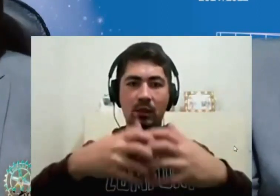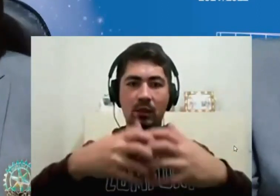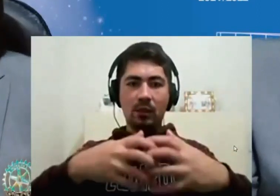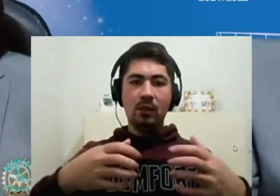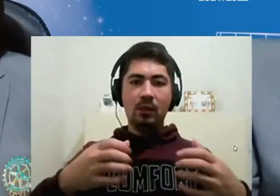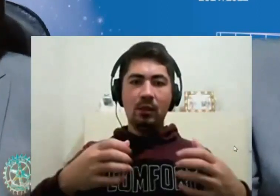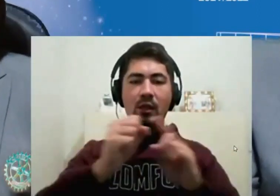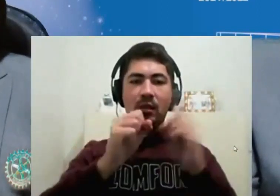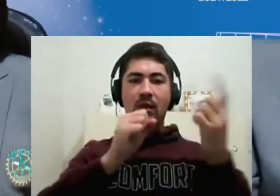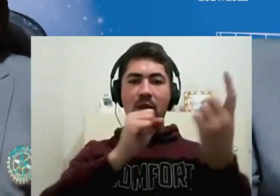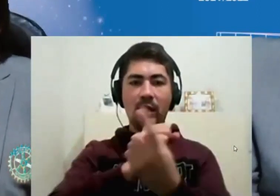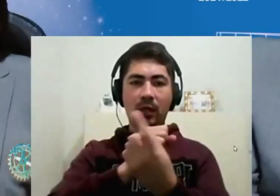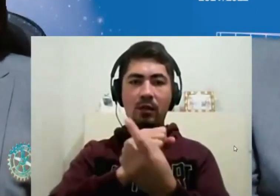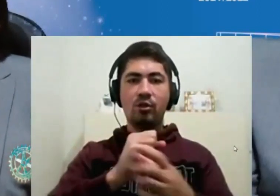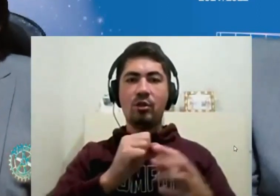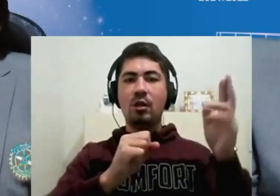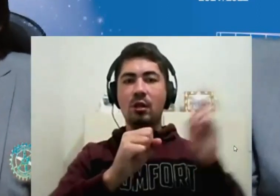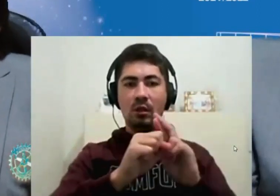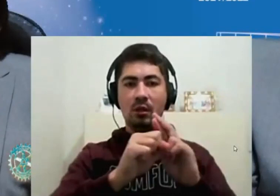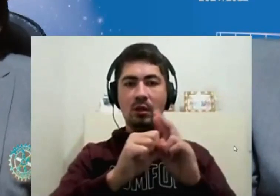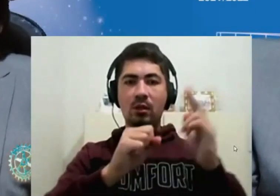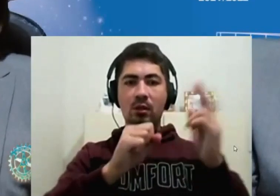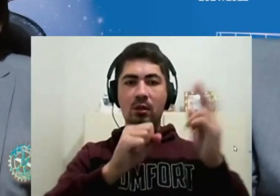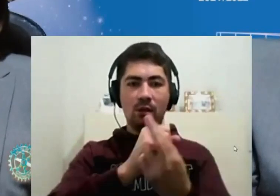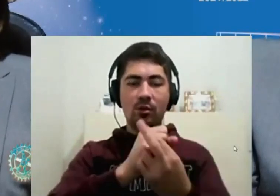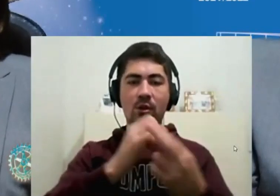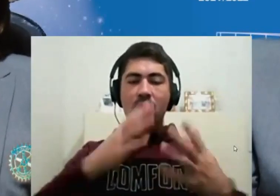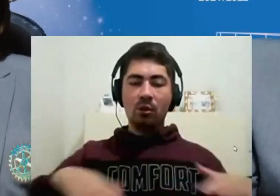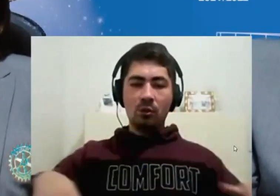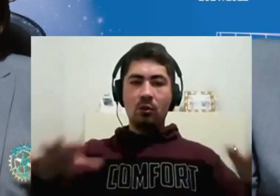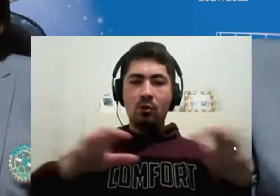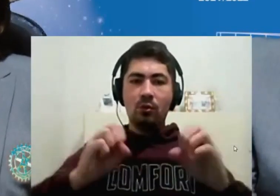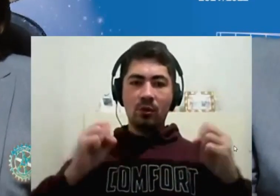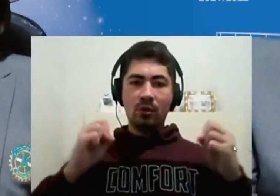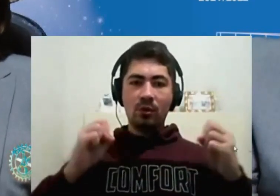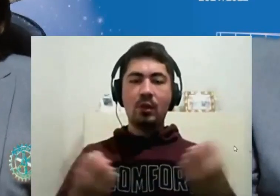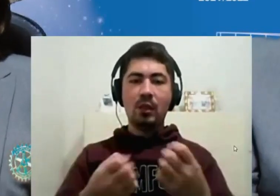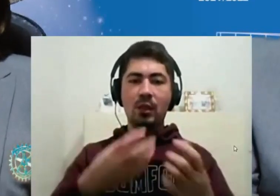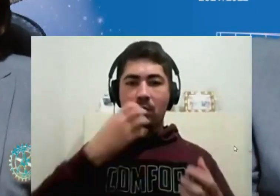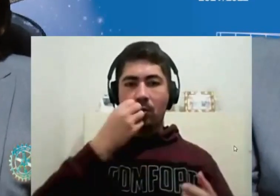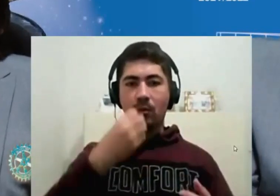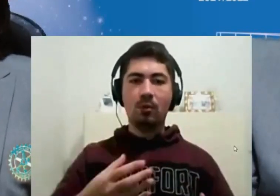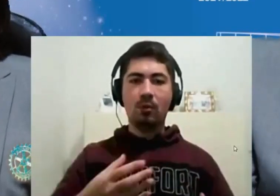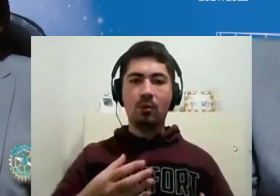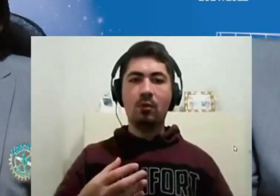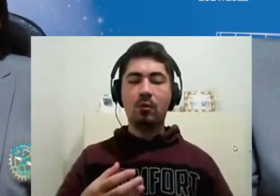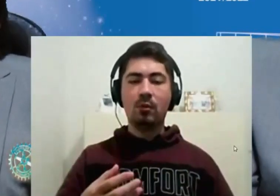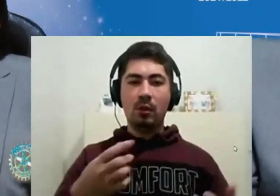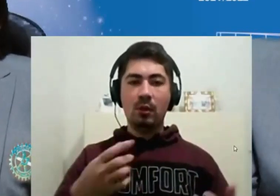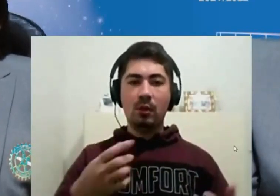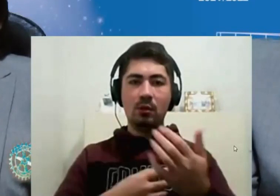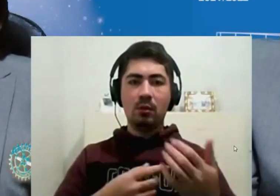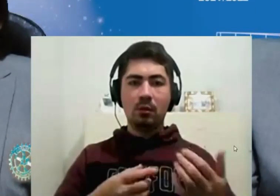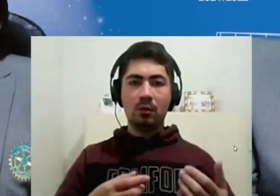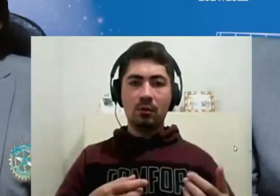um ótimo seminário. Nós temos hoje, quero dar as boas-vindas aos nossos facilitadores